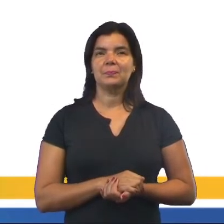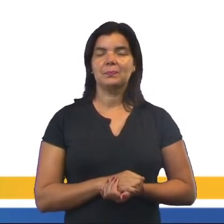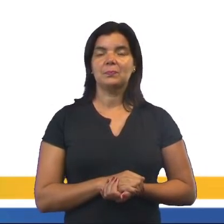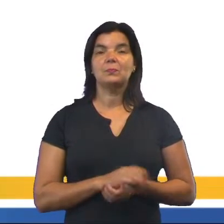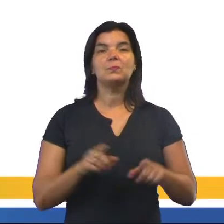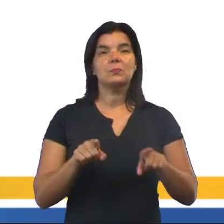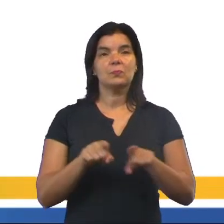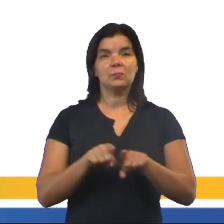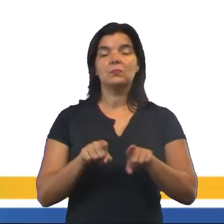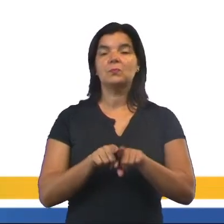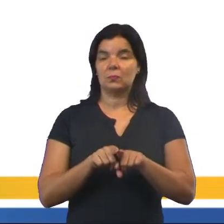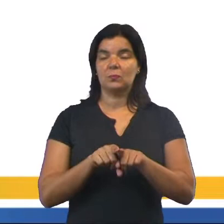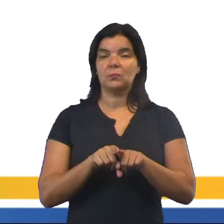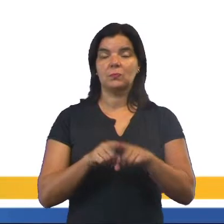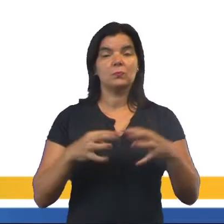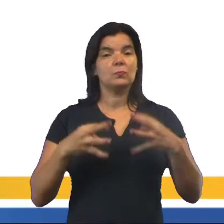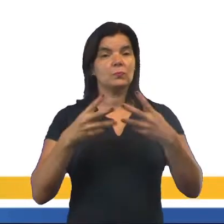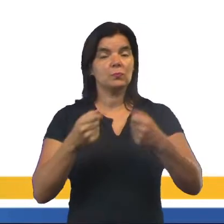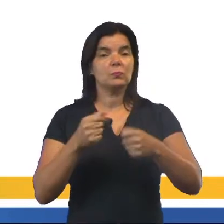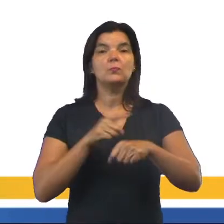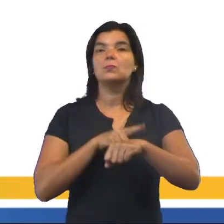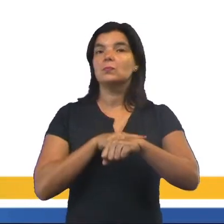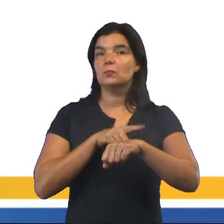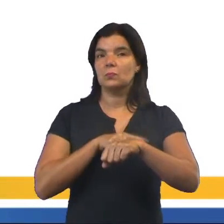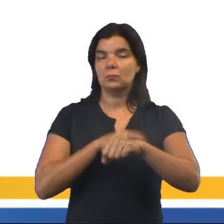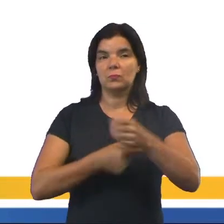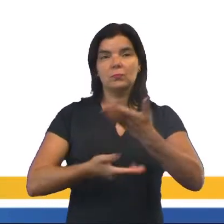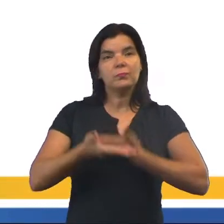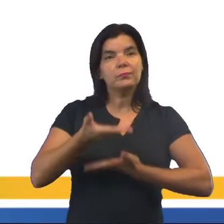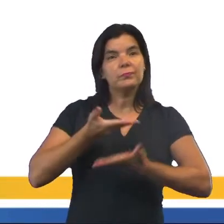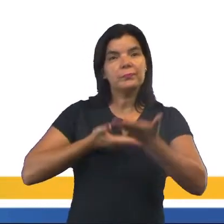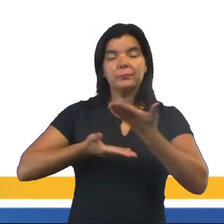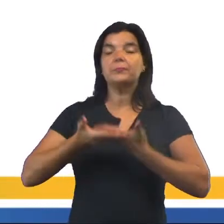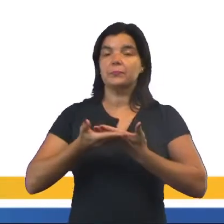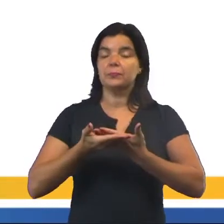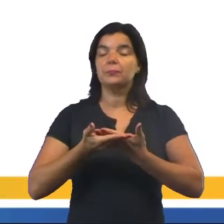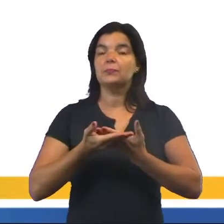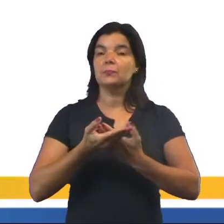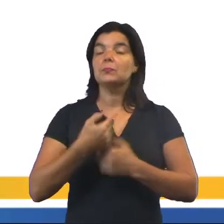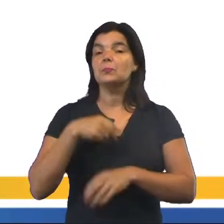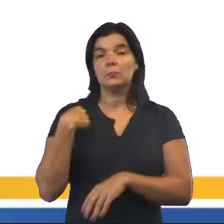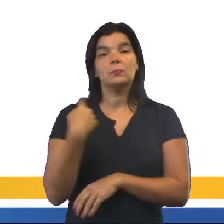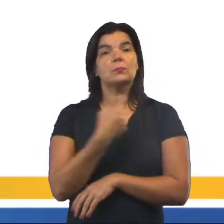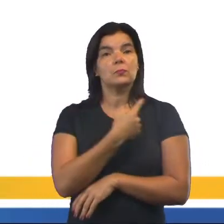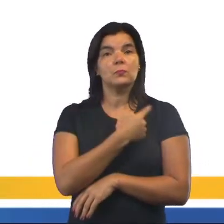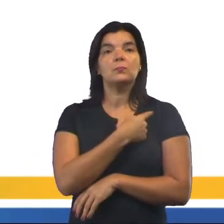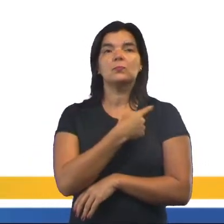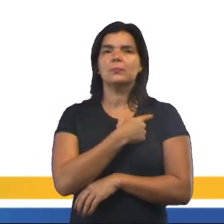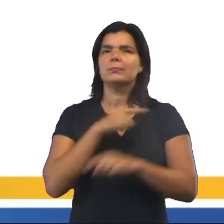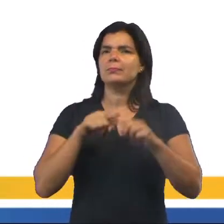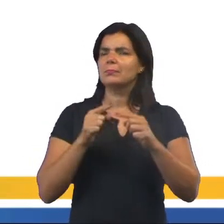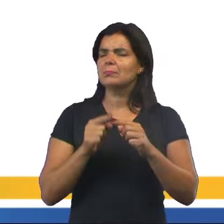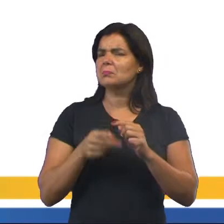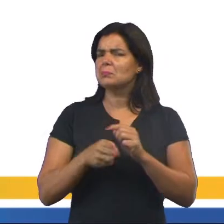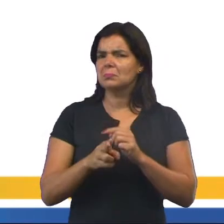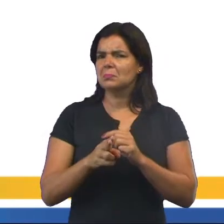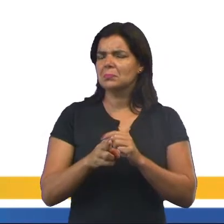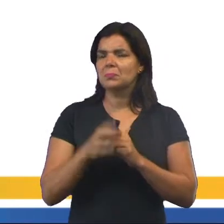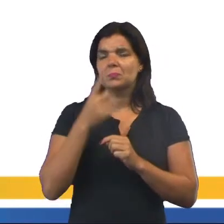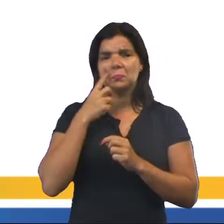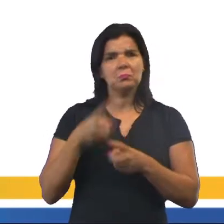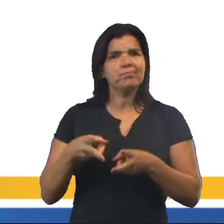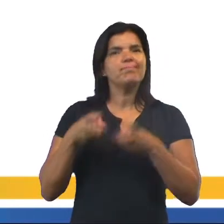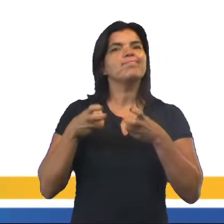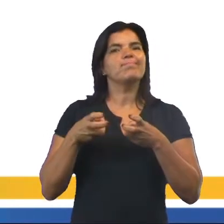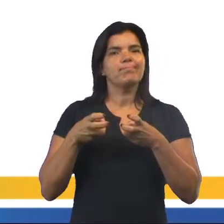Então, nós temos, em todos os momentos e interações sociais, nós as utilizamos, mas nem sempre nos